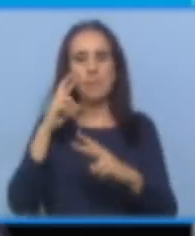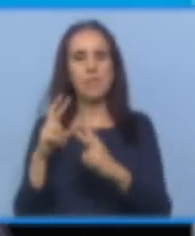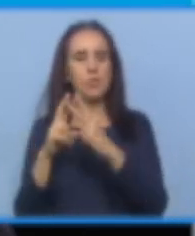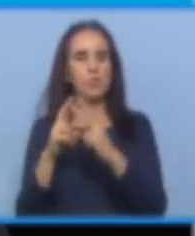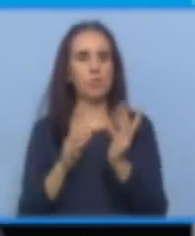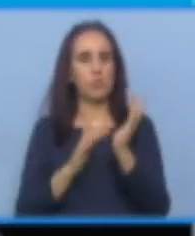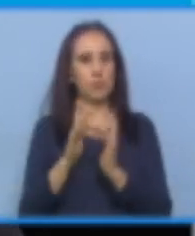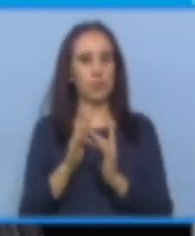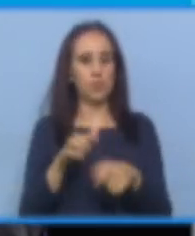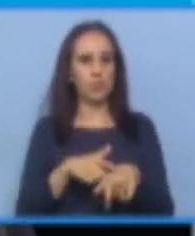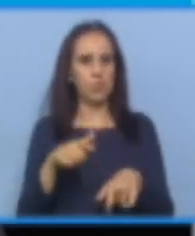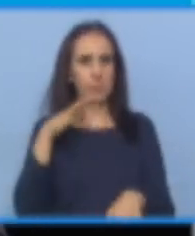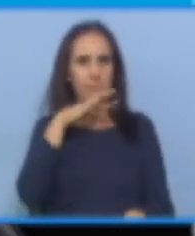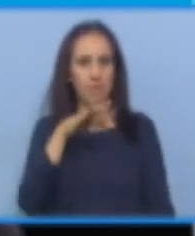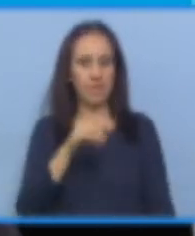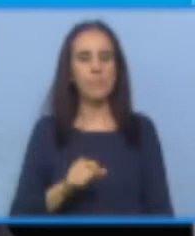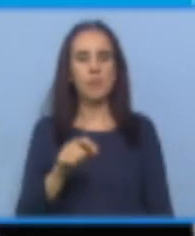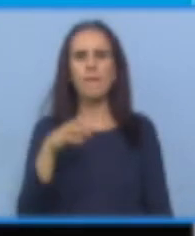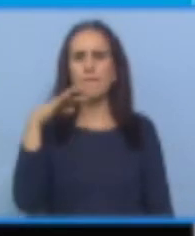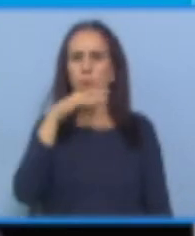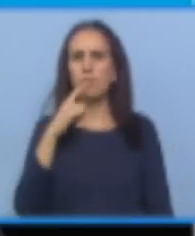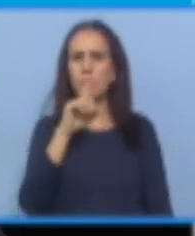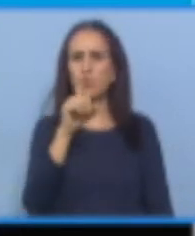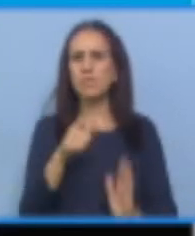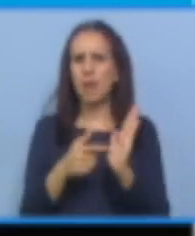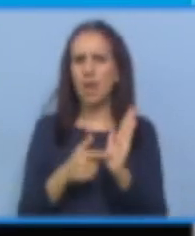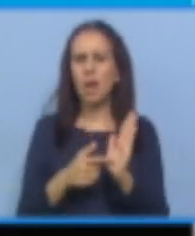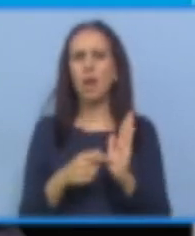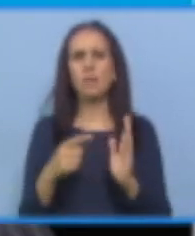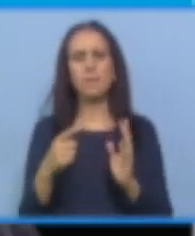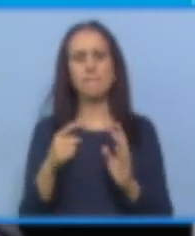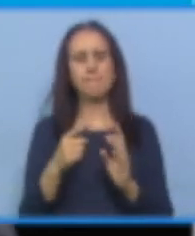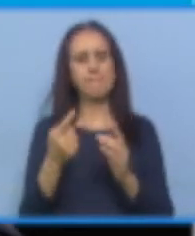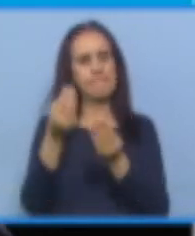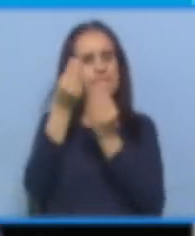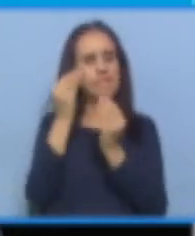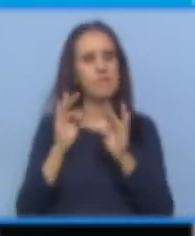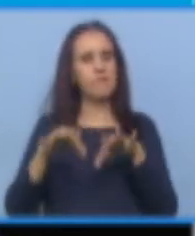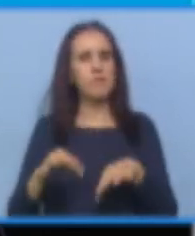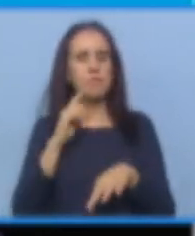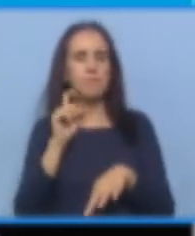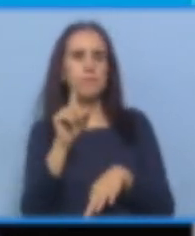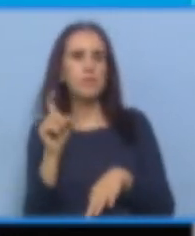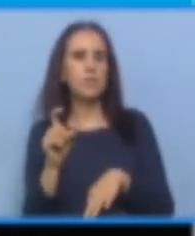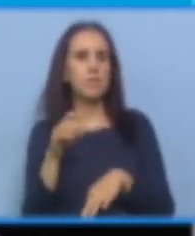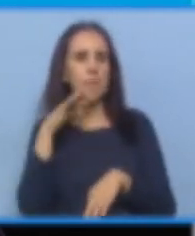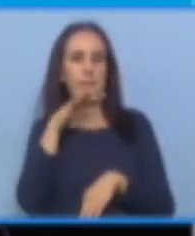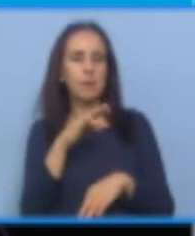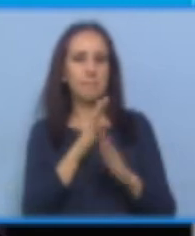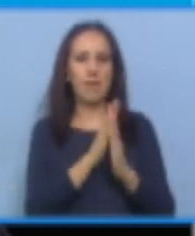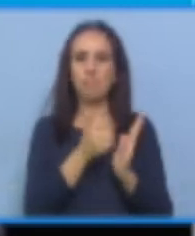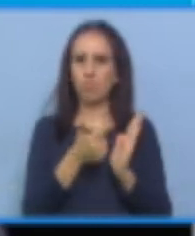família, com perguntas para a família, com perguntas de reflexão no fim de catequese para a família e para a Igreja. É um belo subsídio,